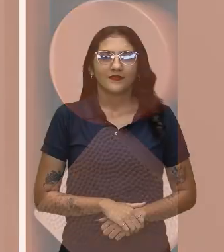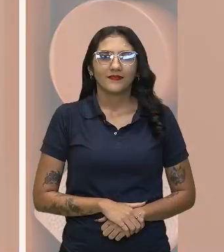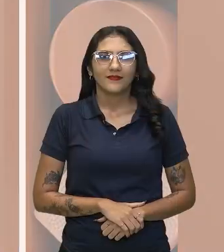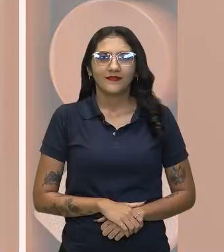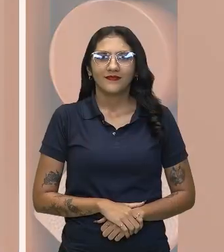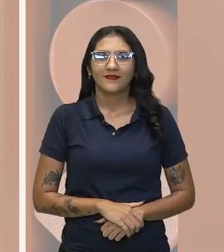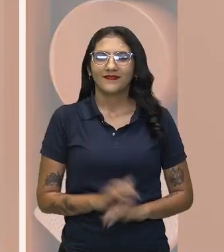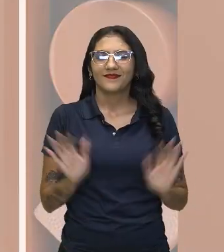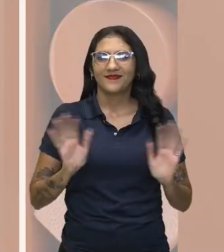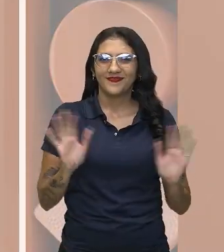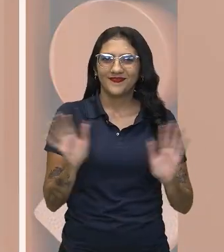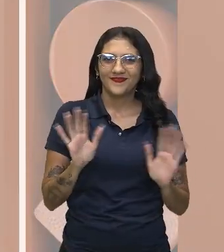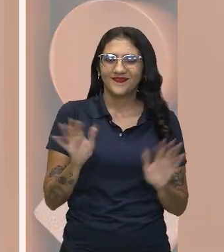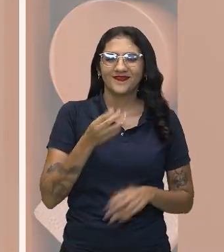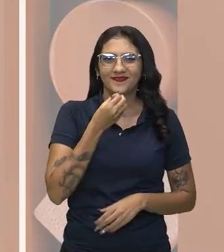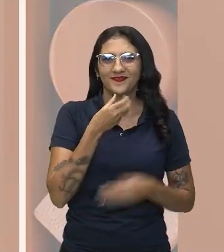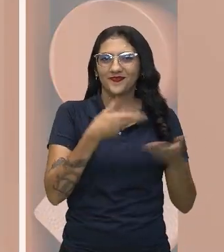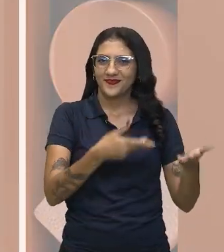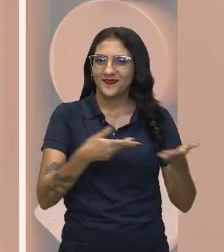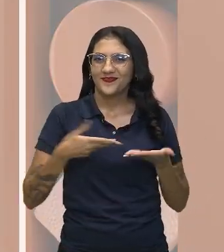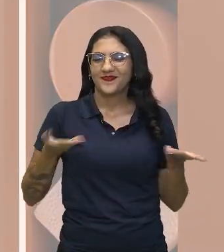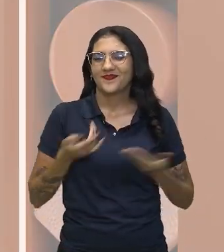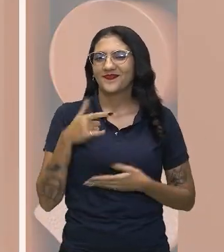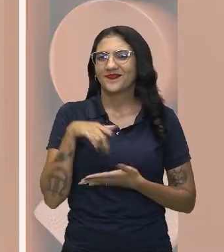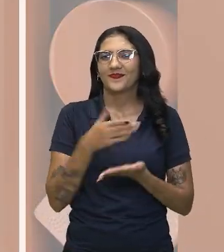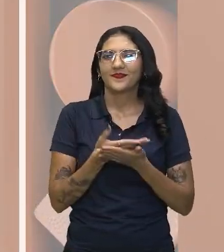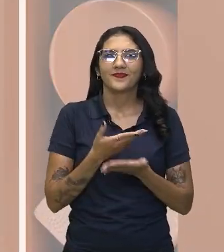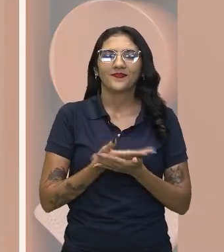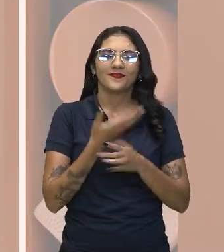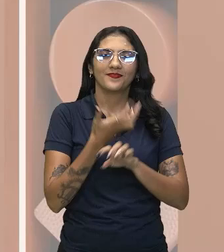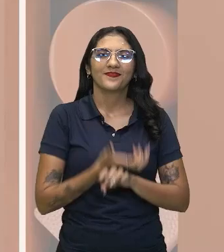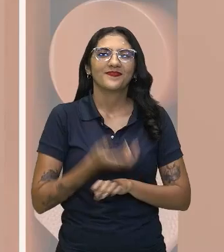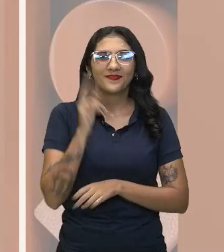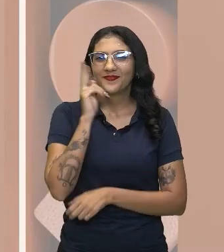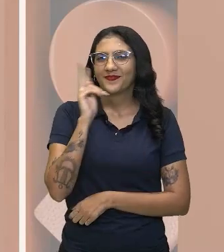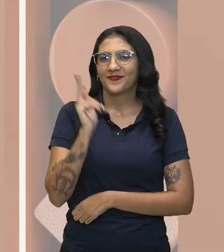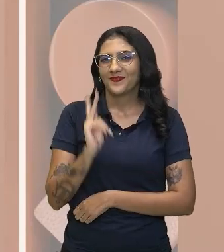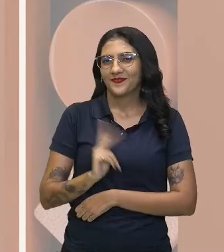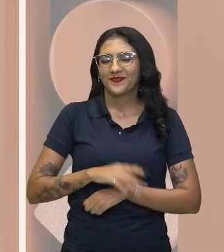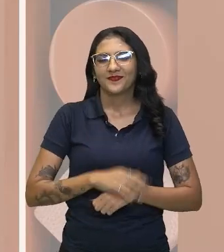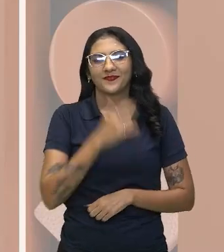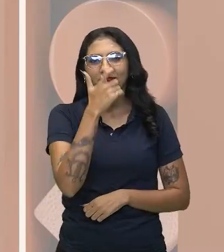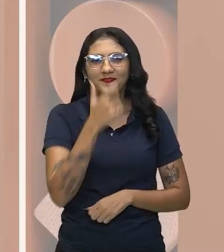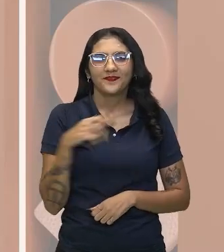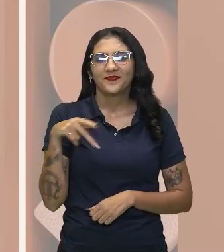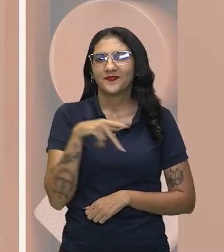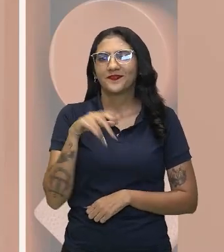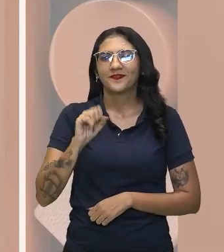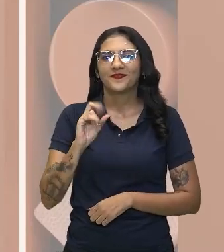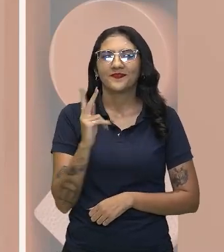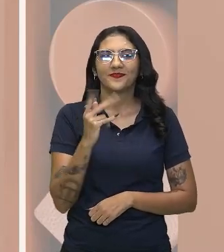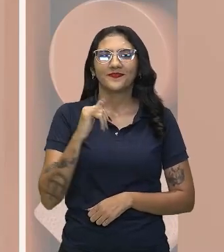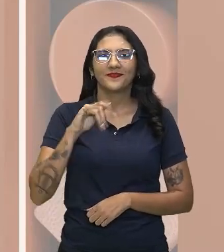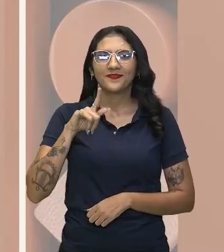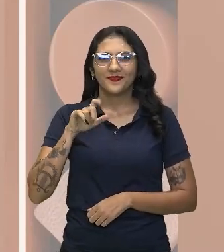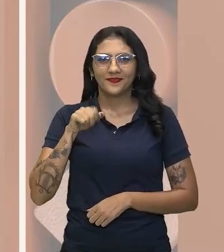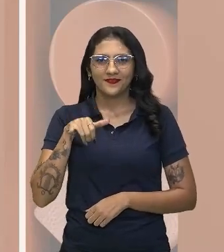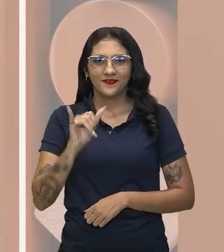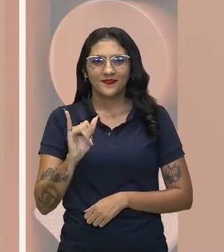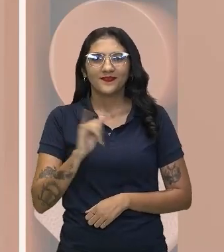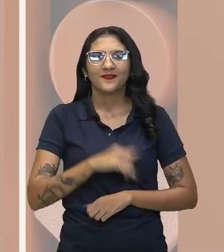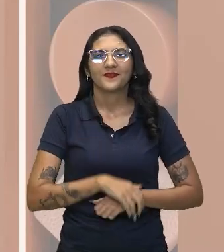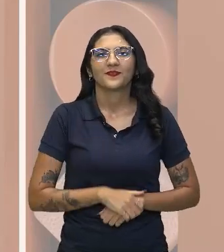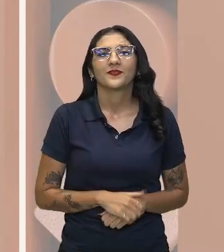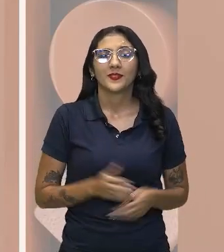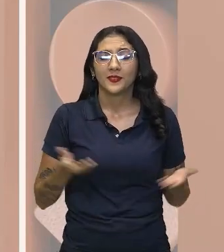Olá a todos, sejam bem-vindos a mais uma aula do Componente de História. Eu sou a professora Shirley Botelho e